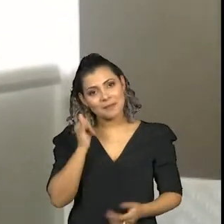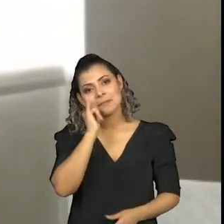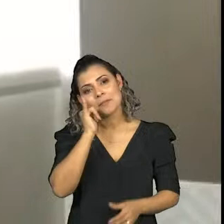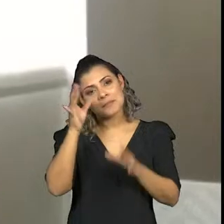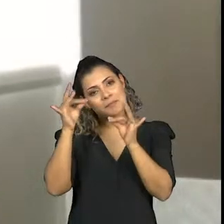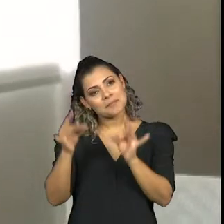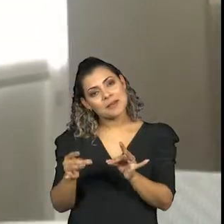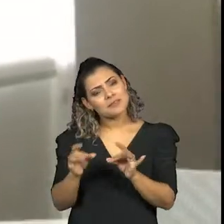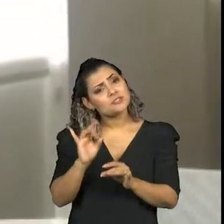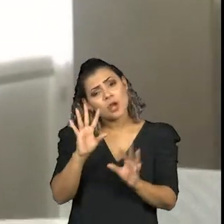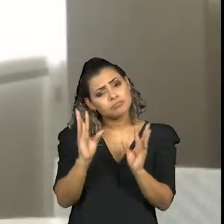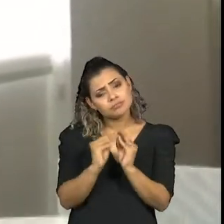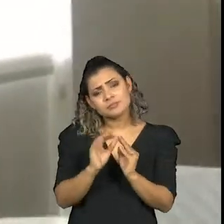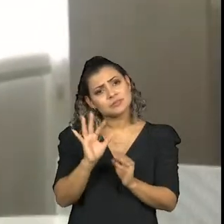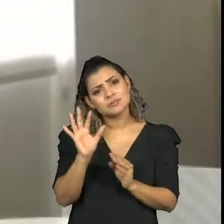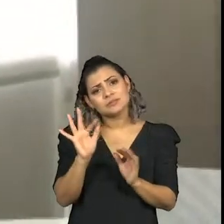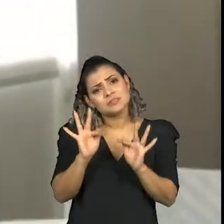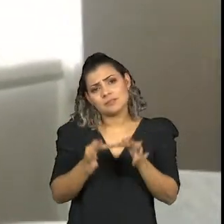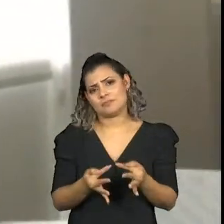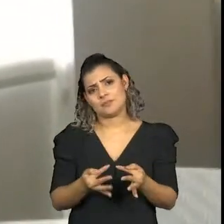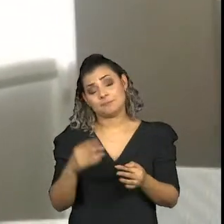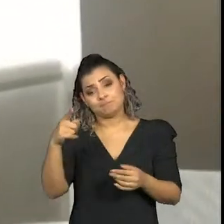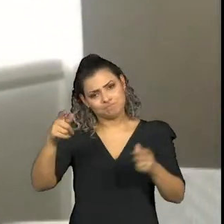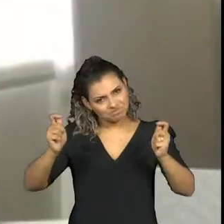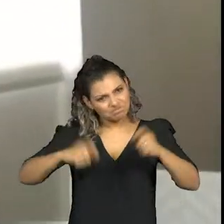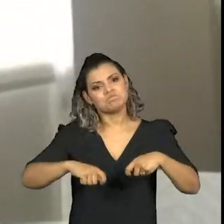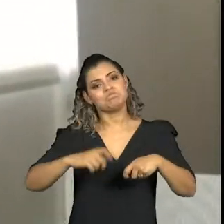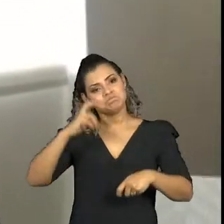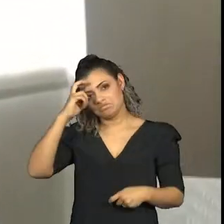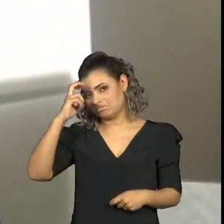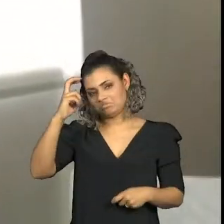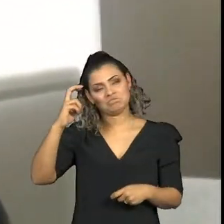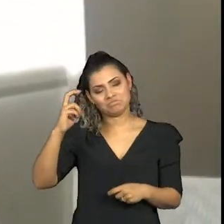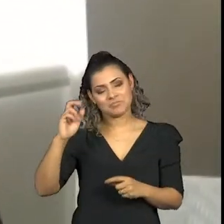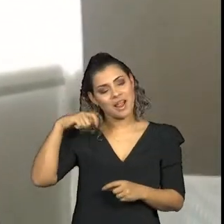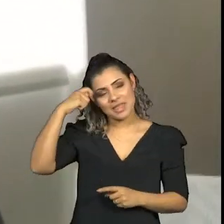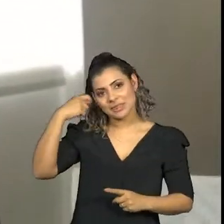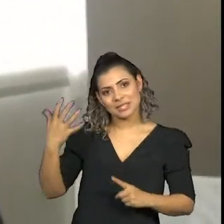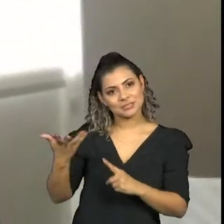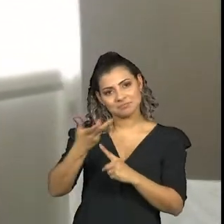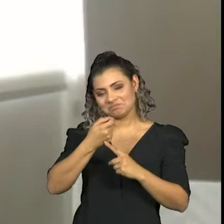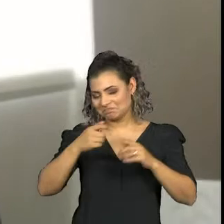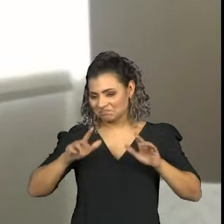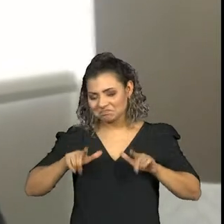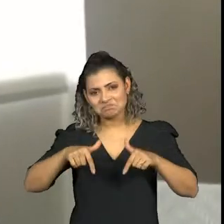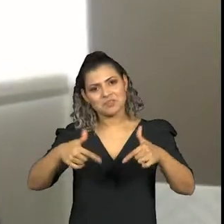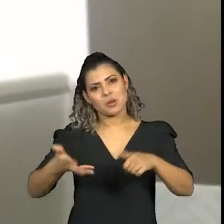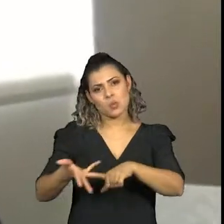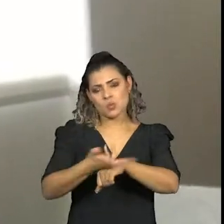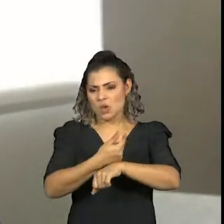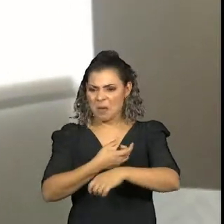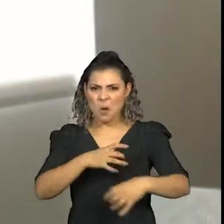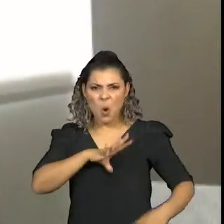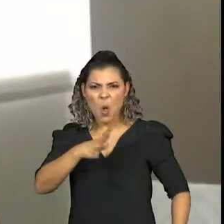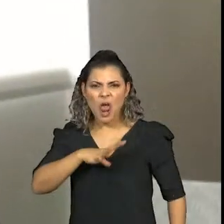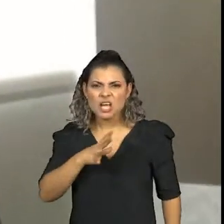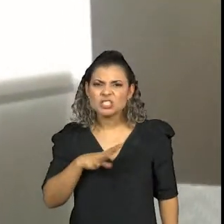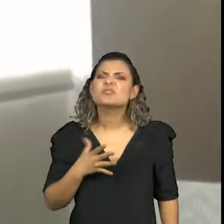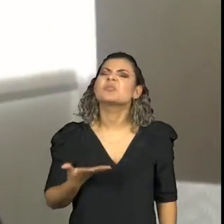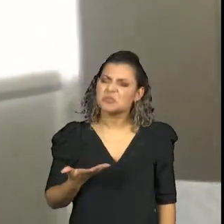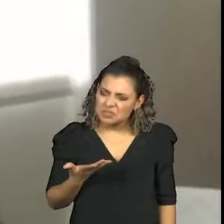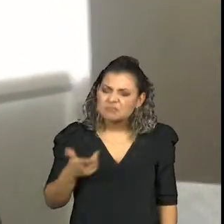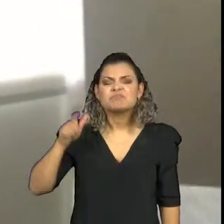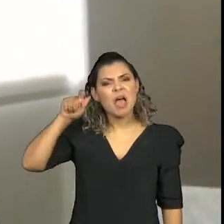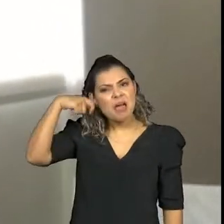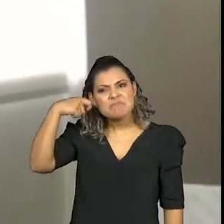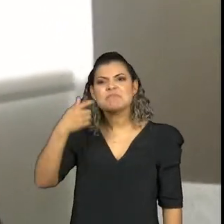só um pouco, sobre a competência sua, sobre a atriz absolutamente ousada, destemida, a atriz